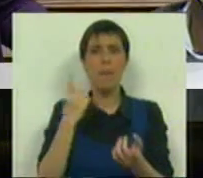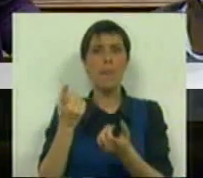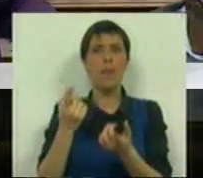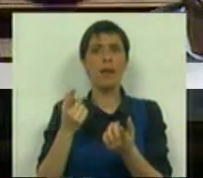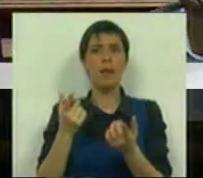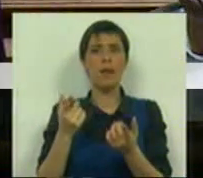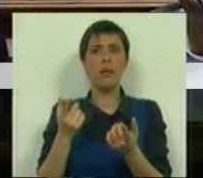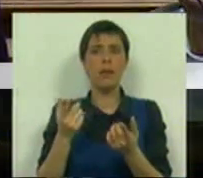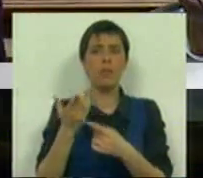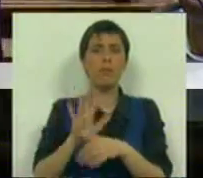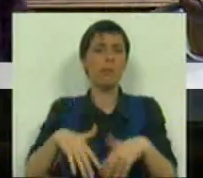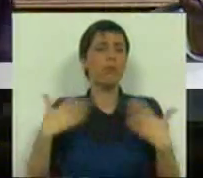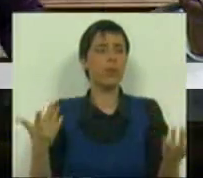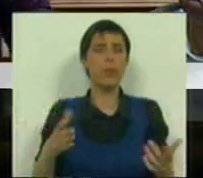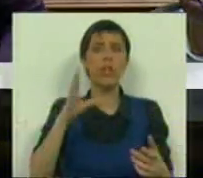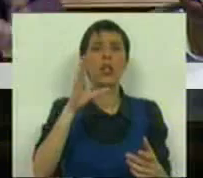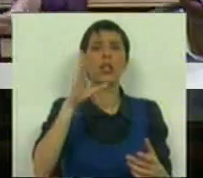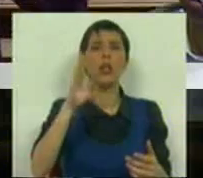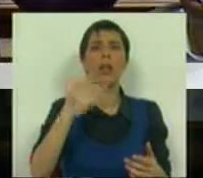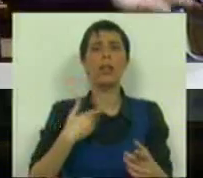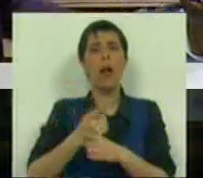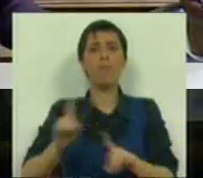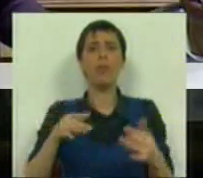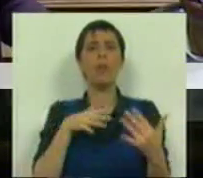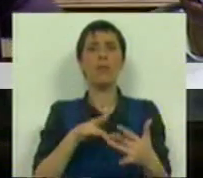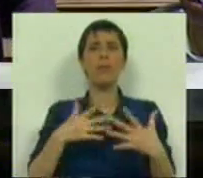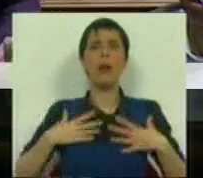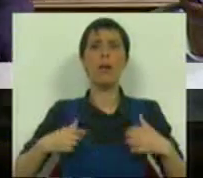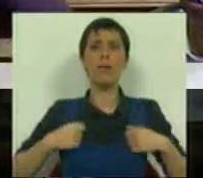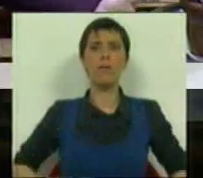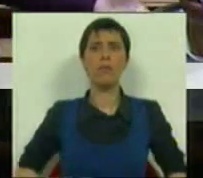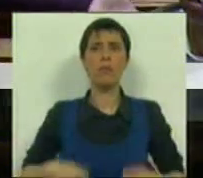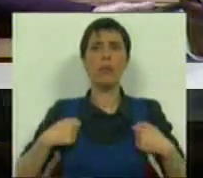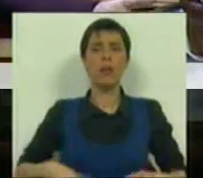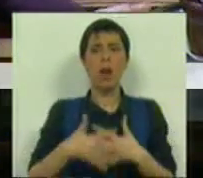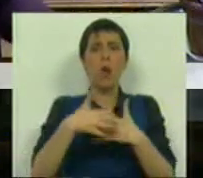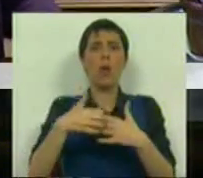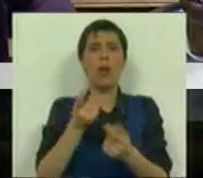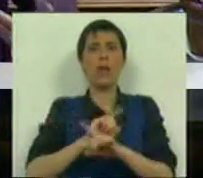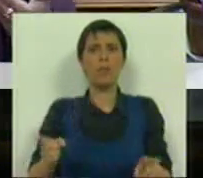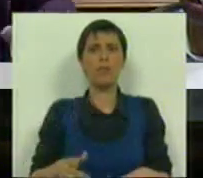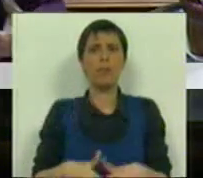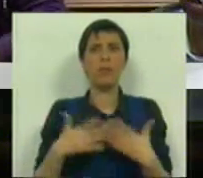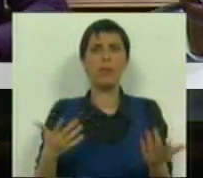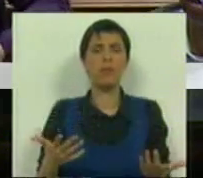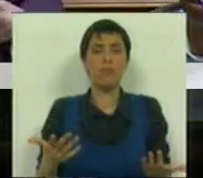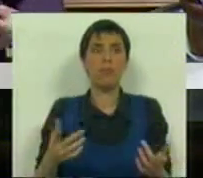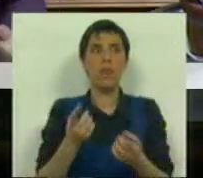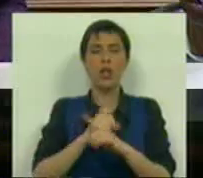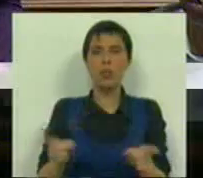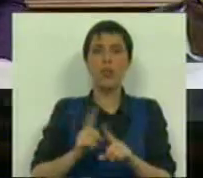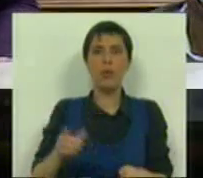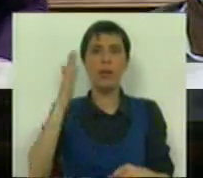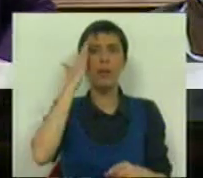por exemplo, sei lá, a JSD de ir ao jogo de futebol com uma camisola, com uma t-shirt cor de laranja. As